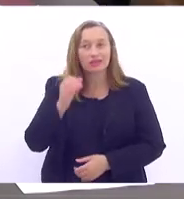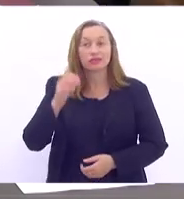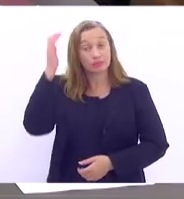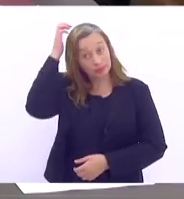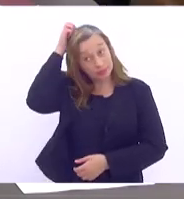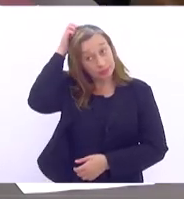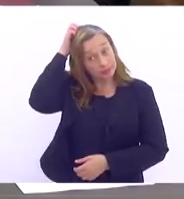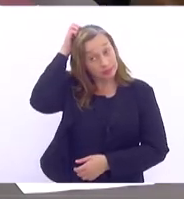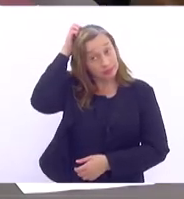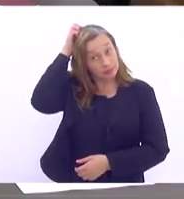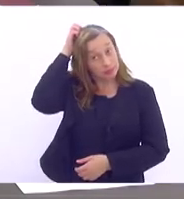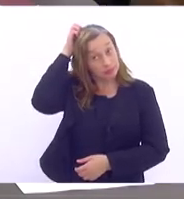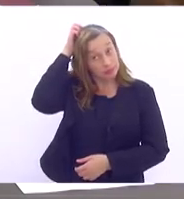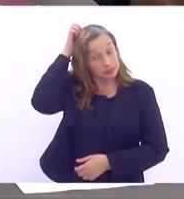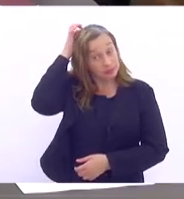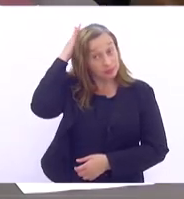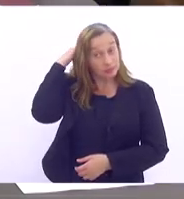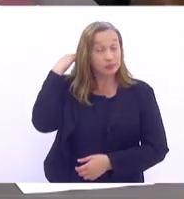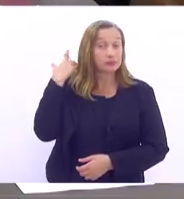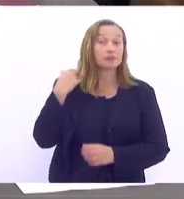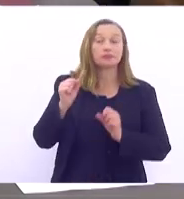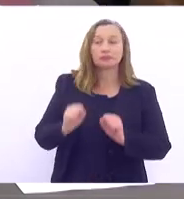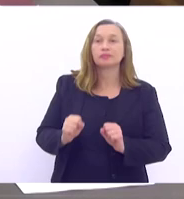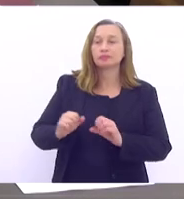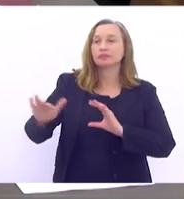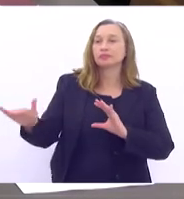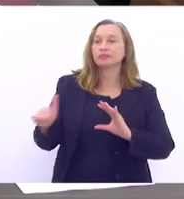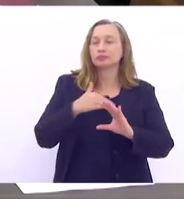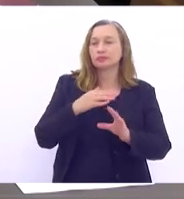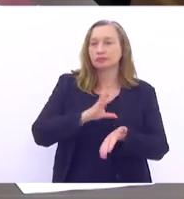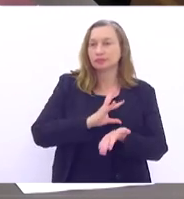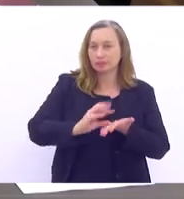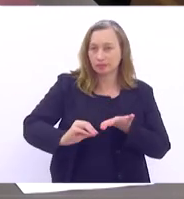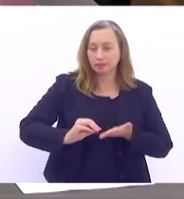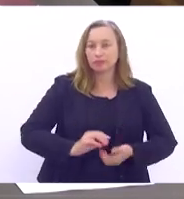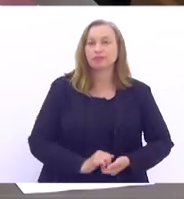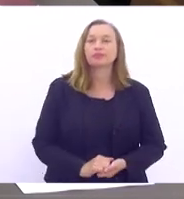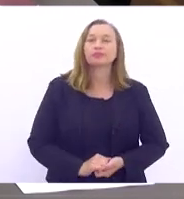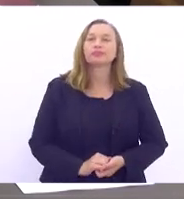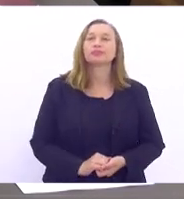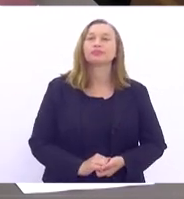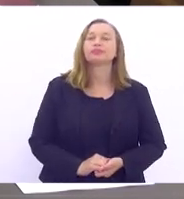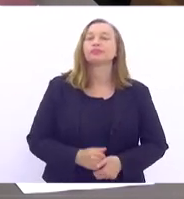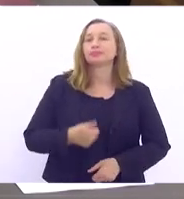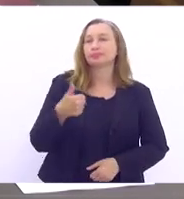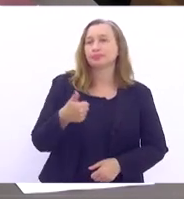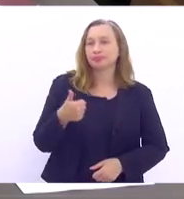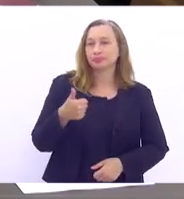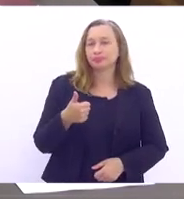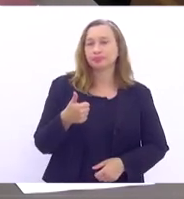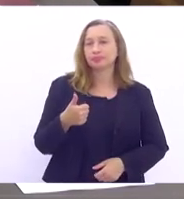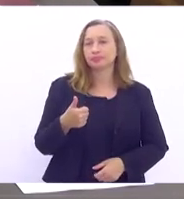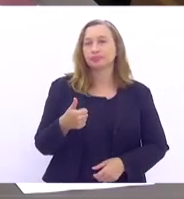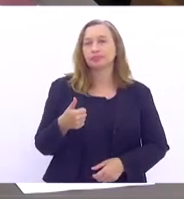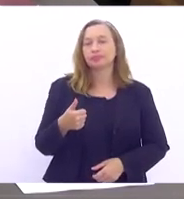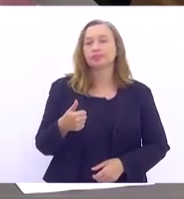E, assim que for possível, possamos trazer a pauta e que seja o primeiro item da